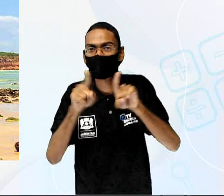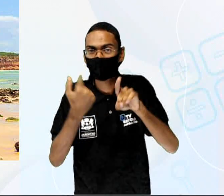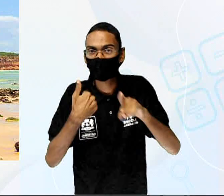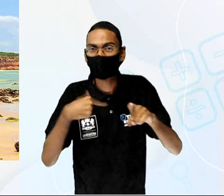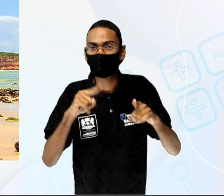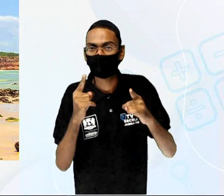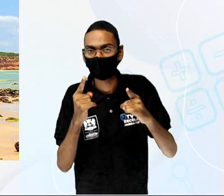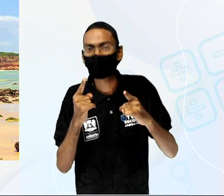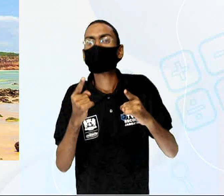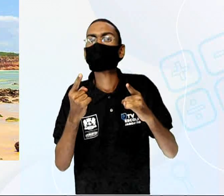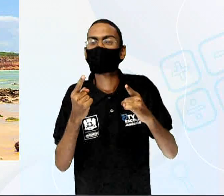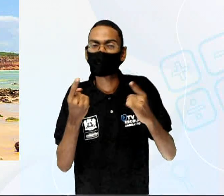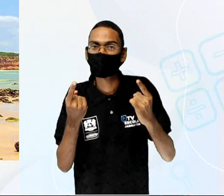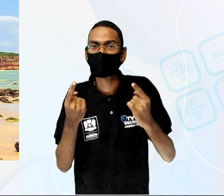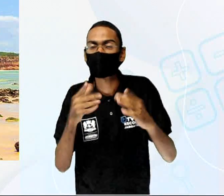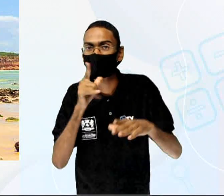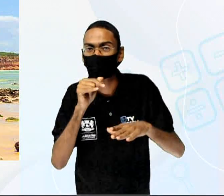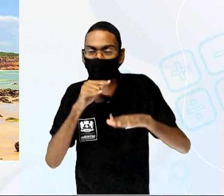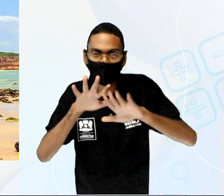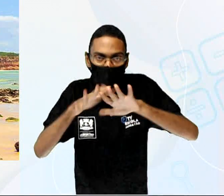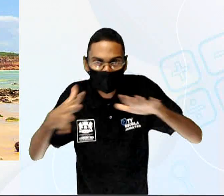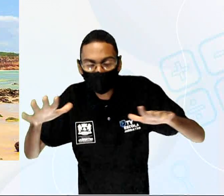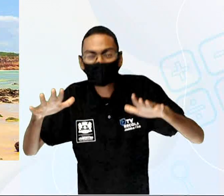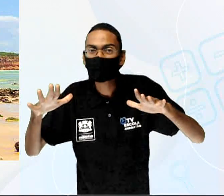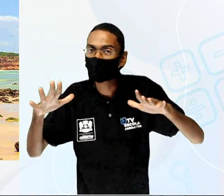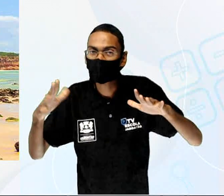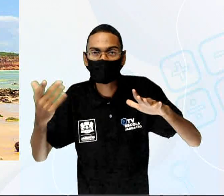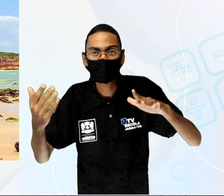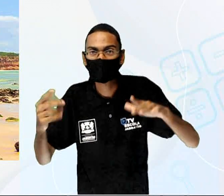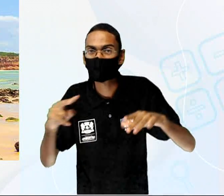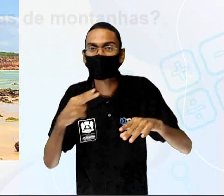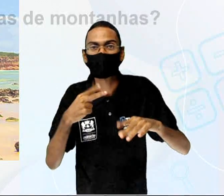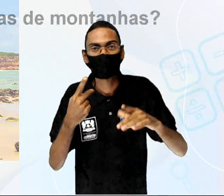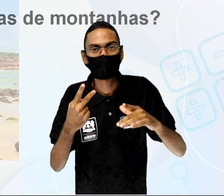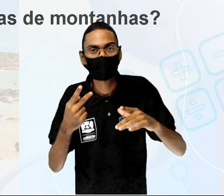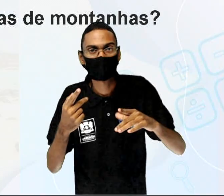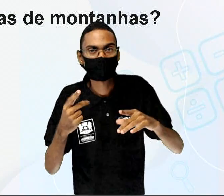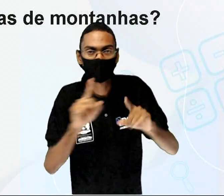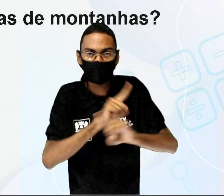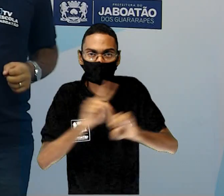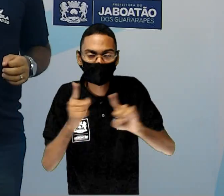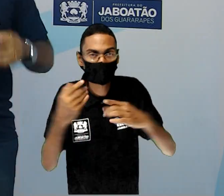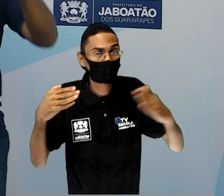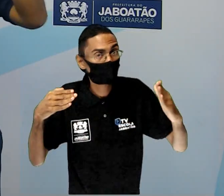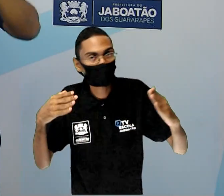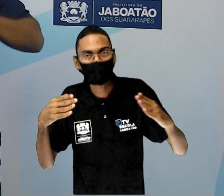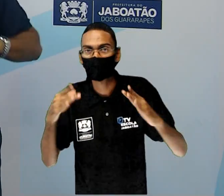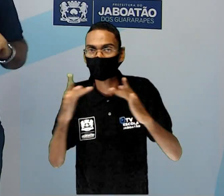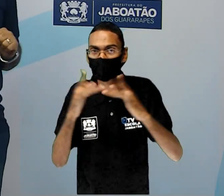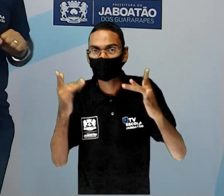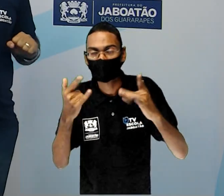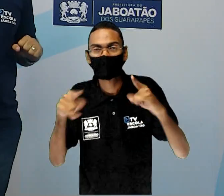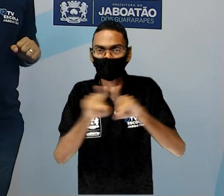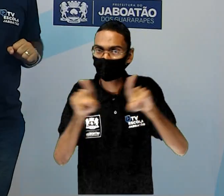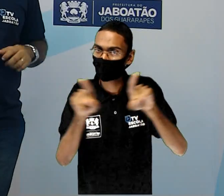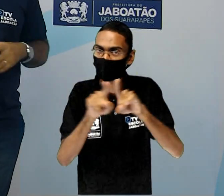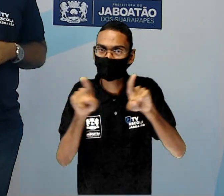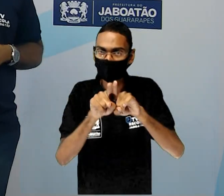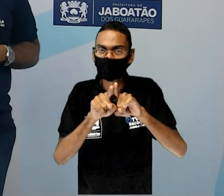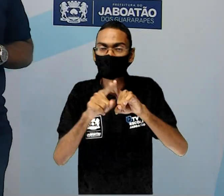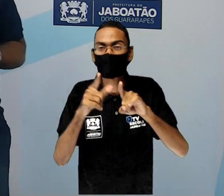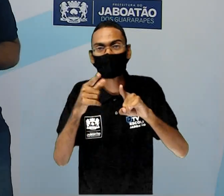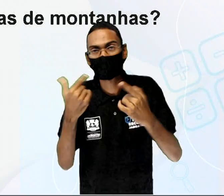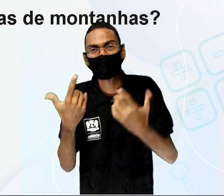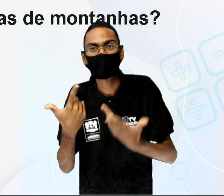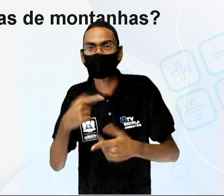falésia morta. Essa imagem aí é da falésia de Pipa, no Rio Grande do Norte. E aí, eu quero deixar um desafio para vocês. O